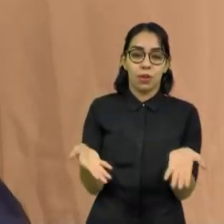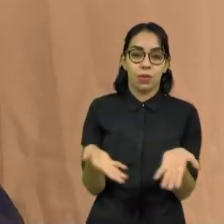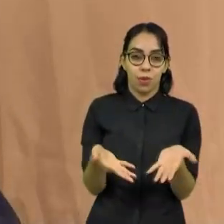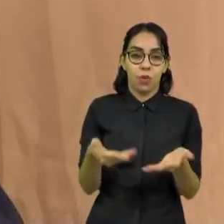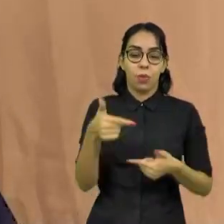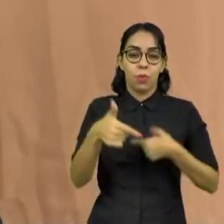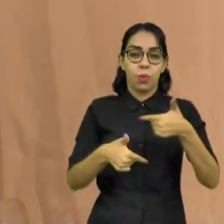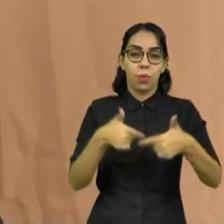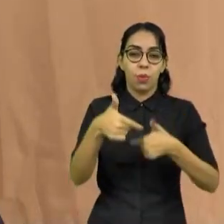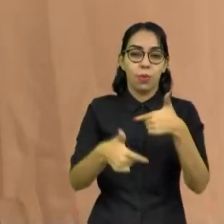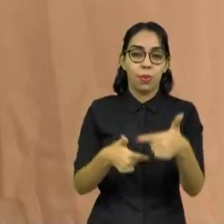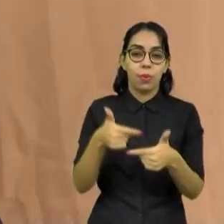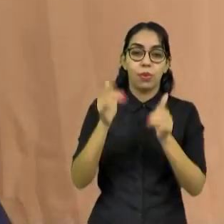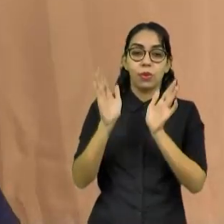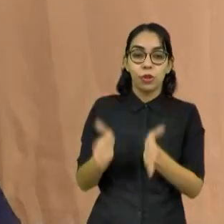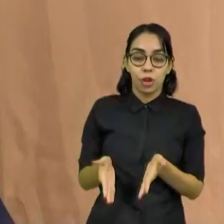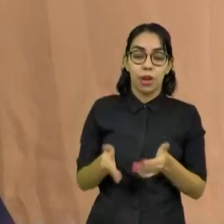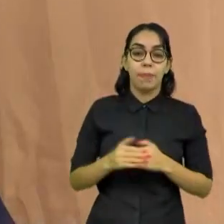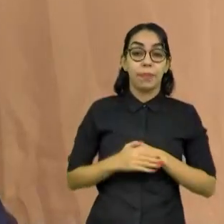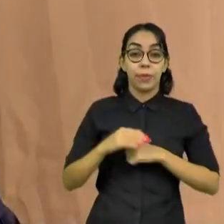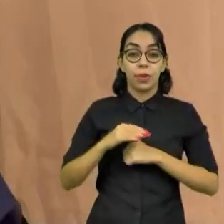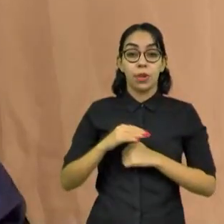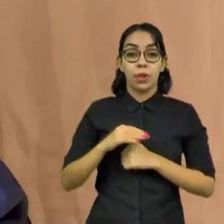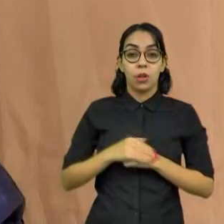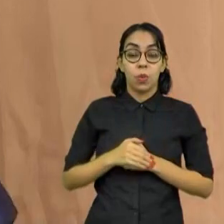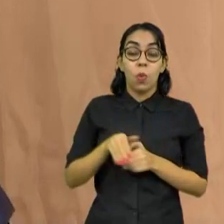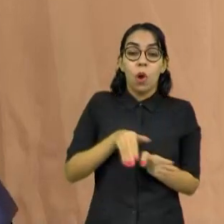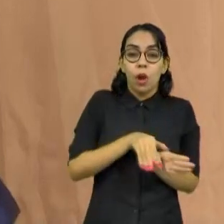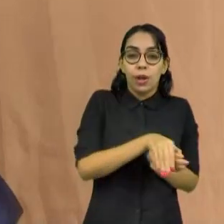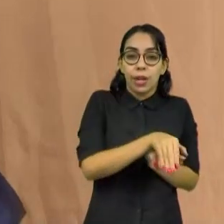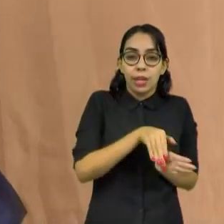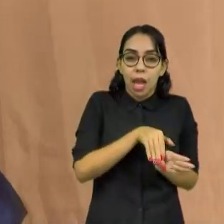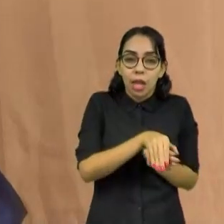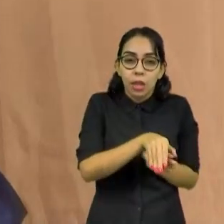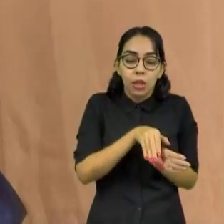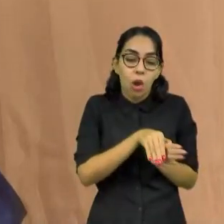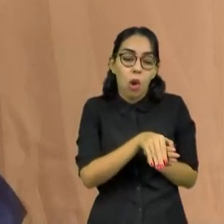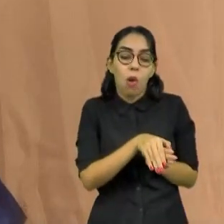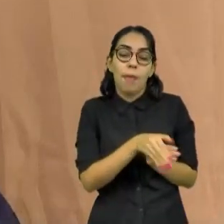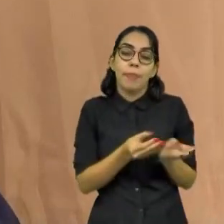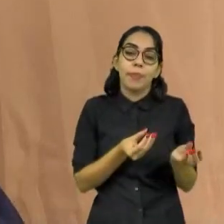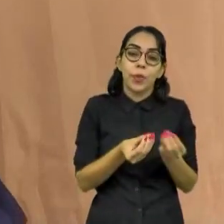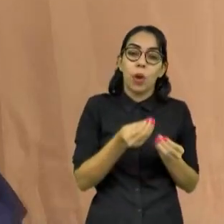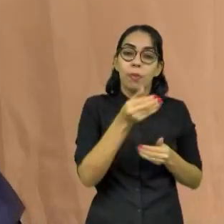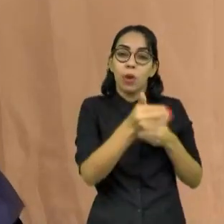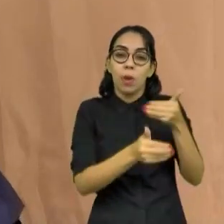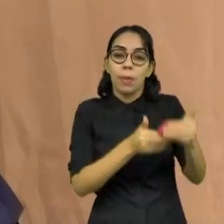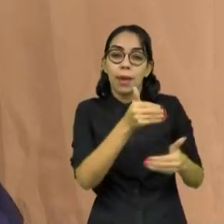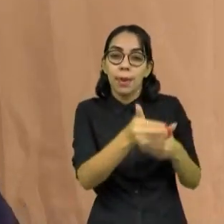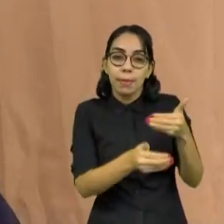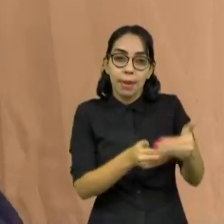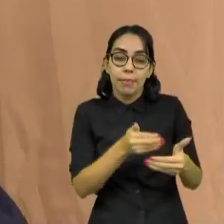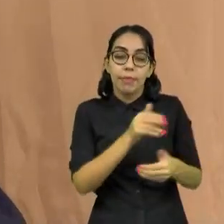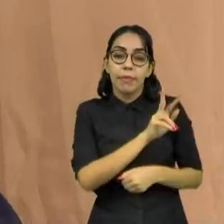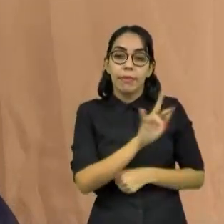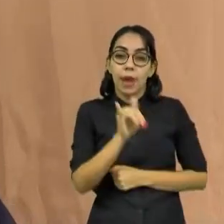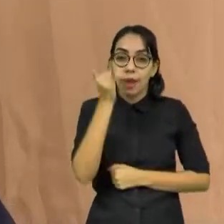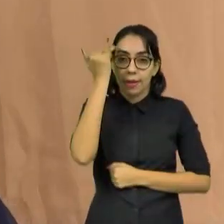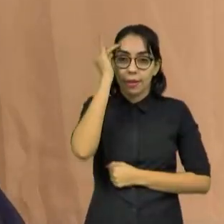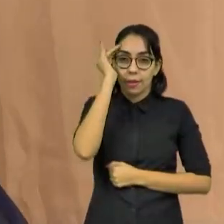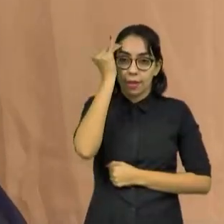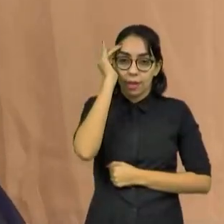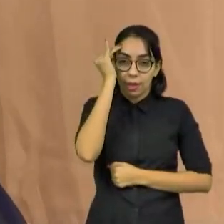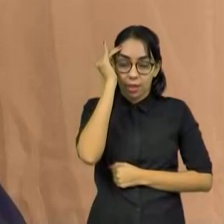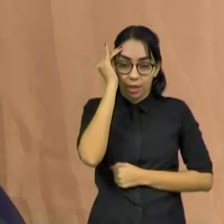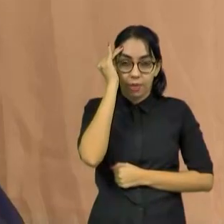já temos um consultor contratado já para fazer todo esse processo de preparação para esse selo